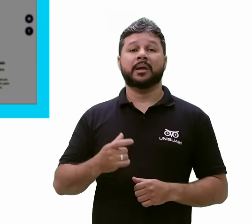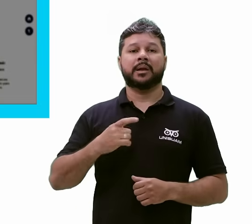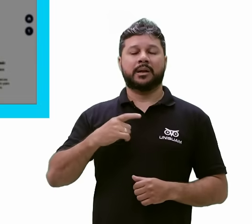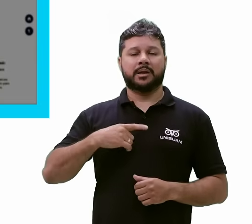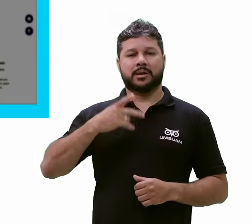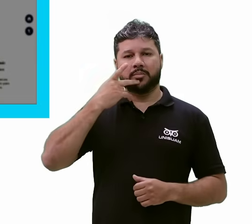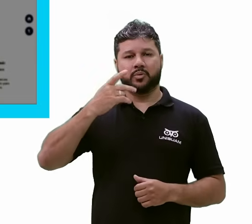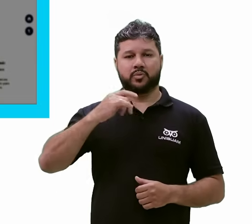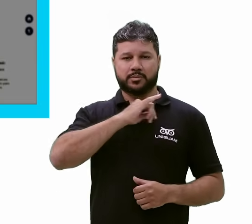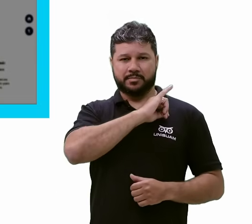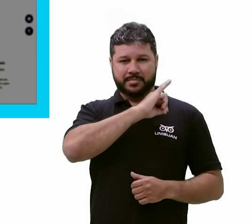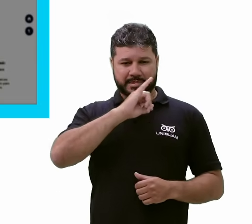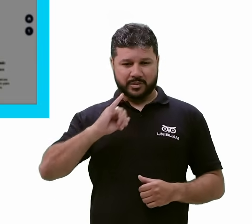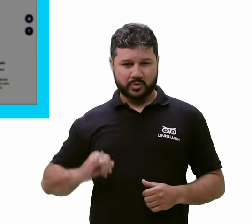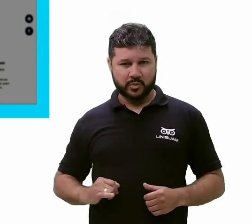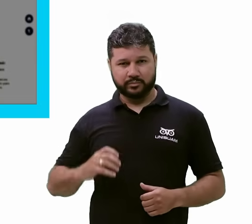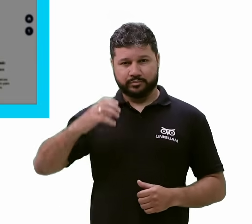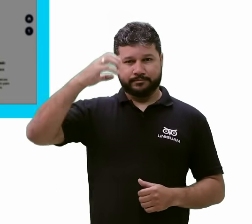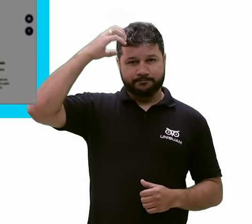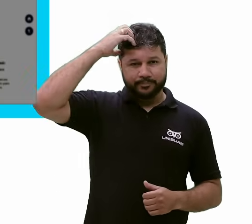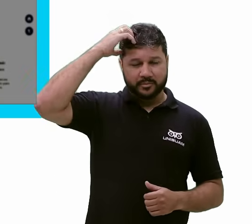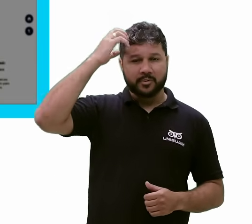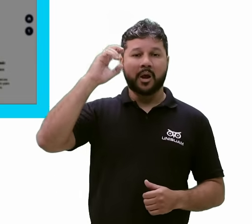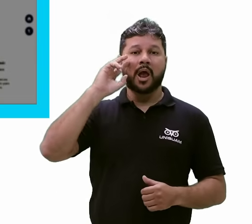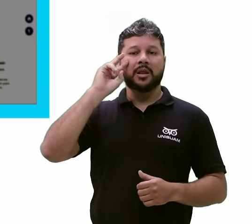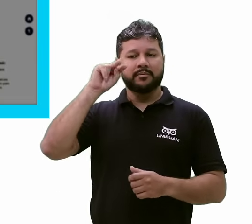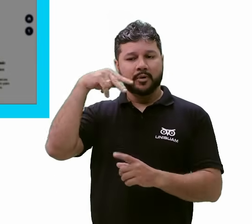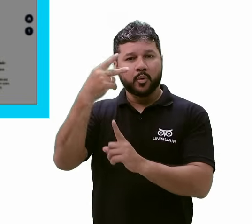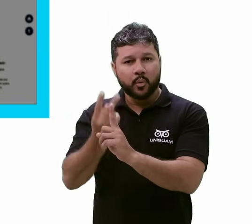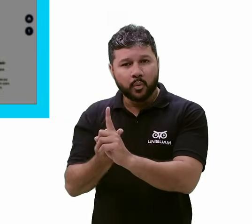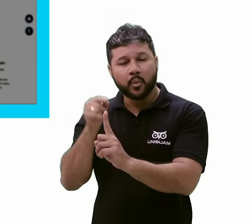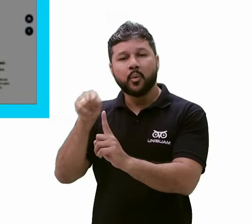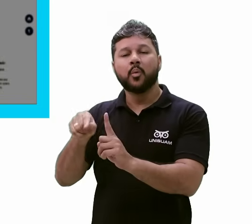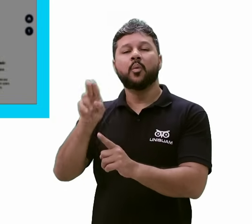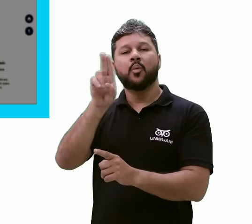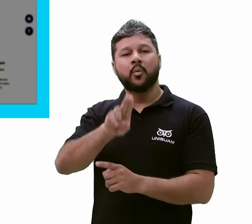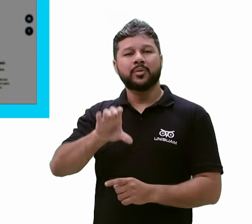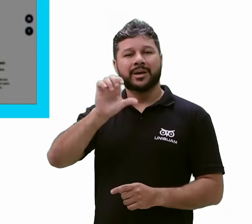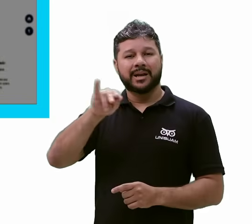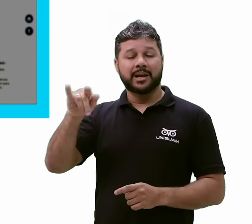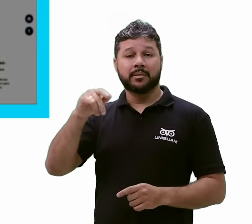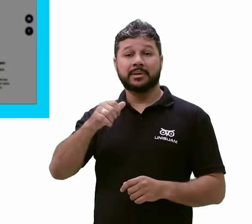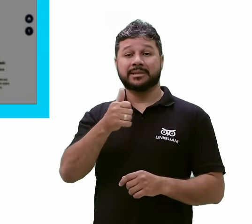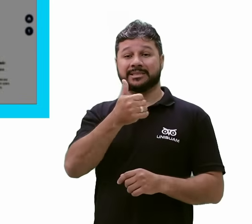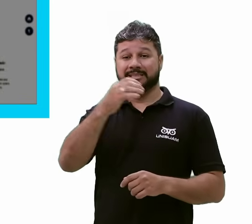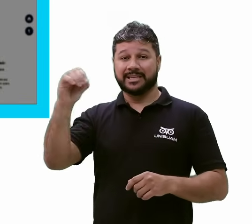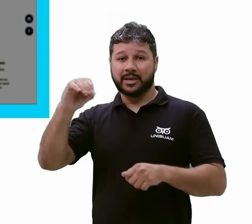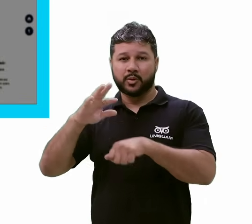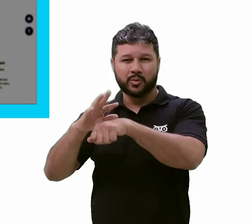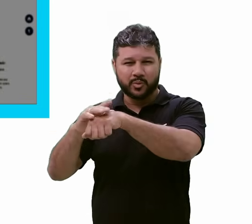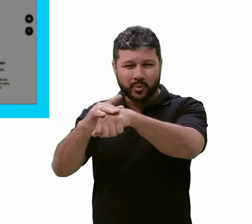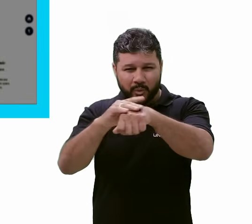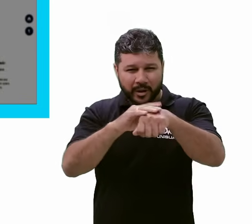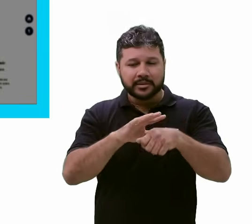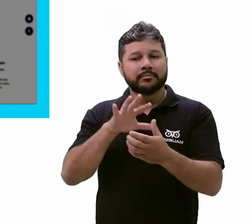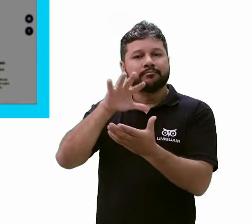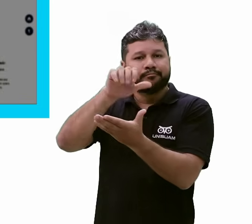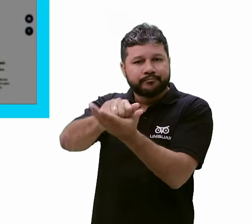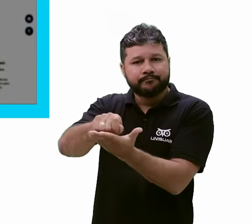tem um imperador aí reconhecendo o uso de cannabis para mais de 100 doenças,